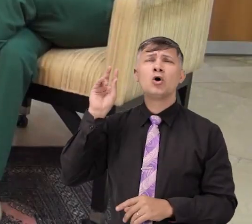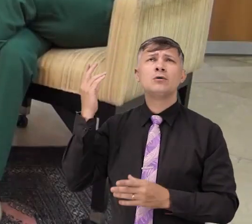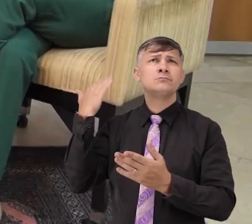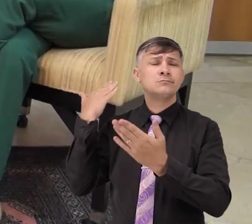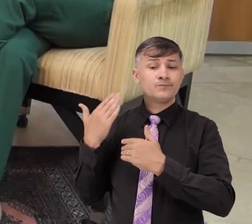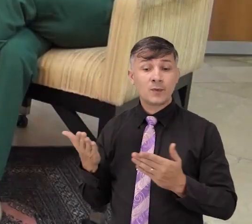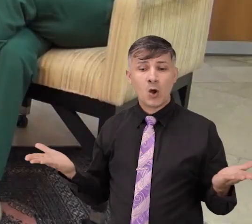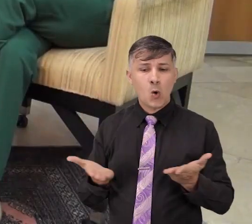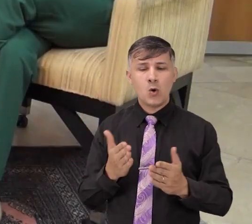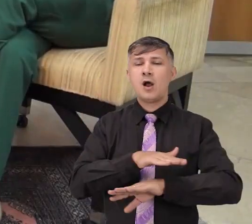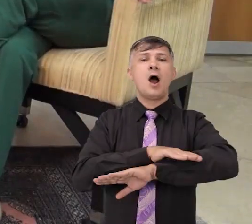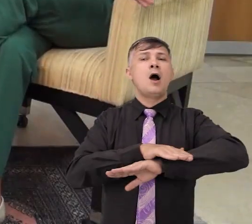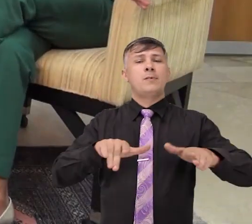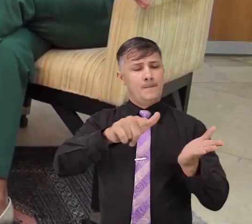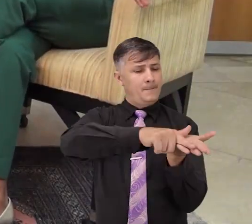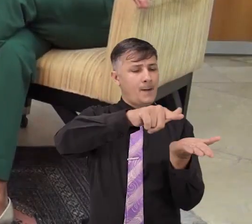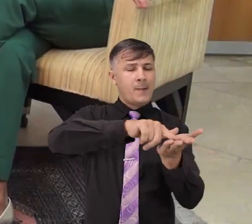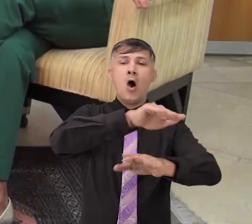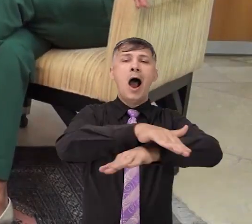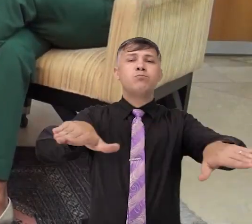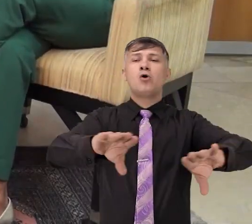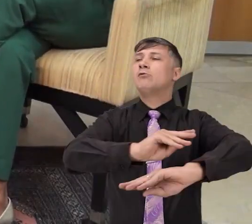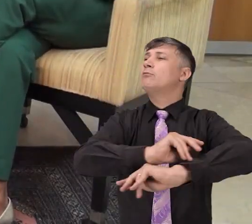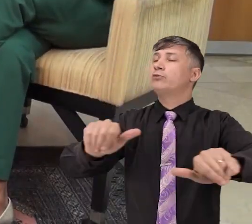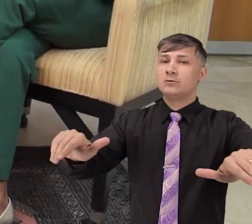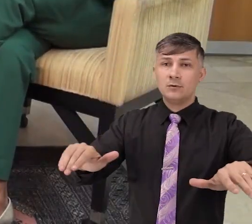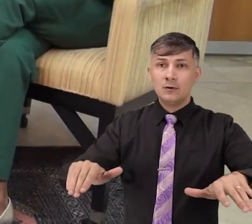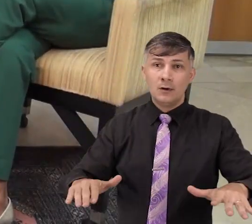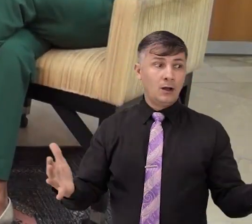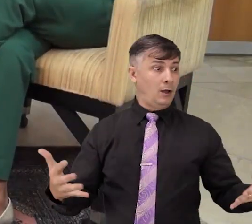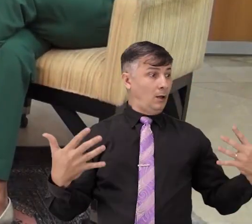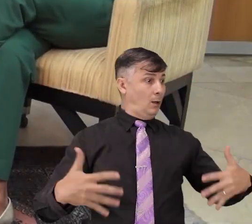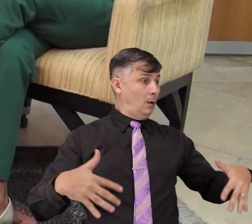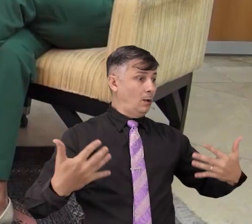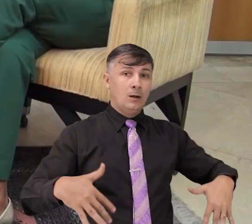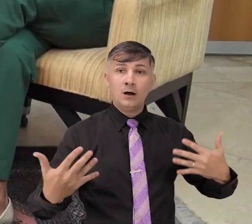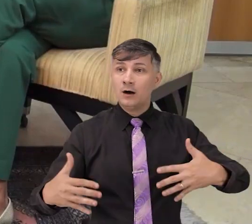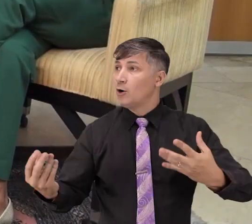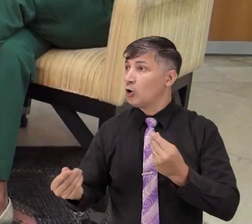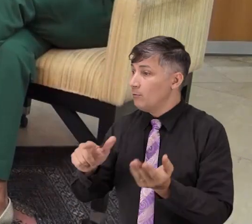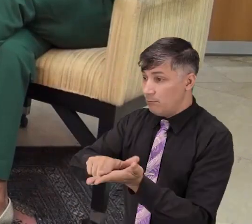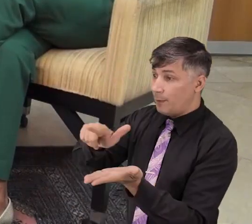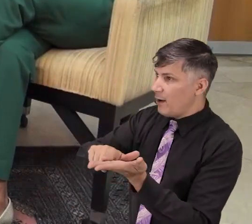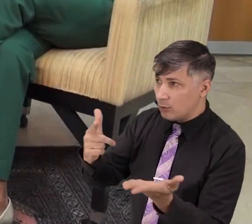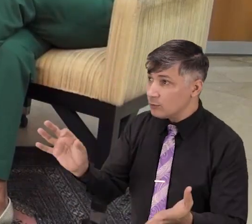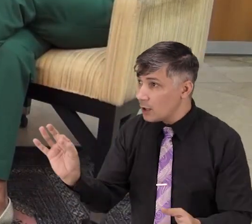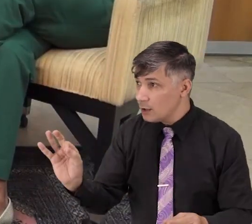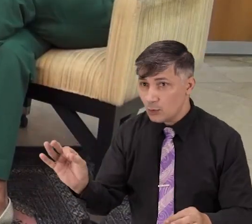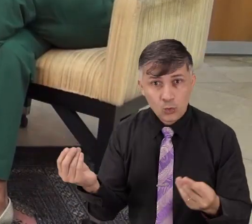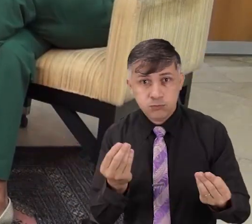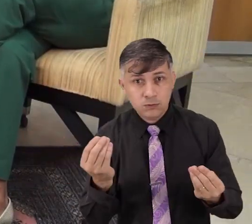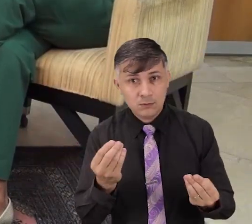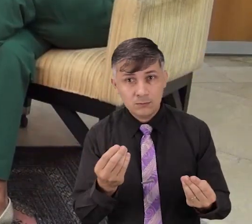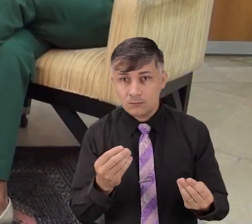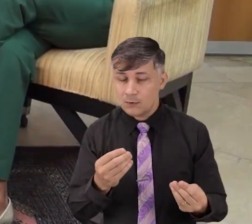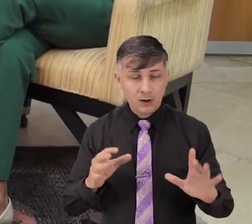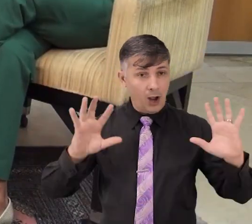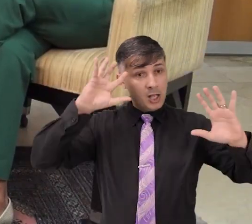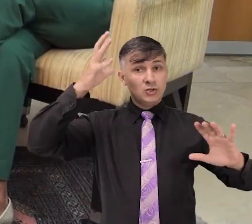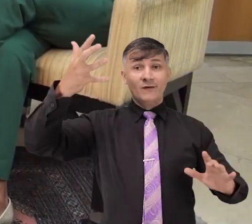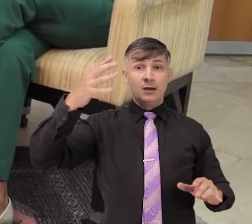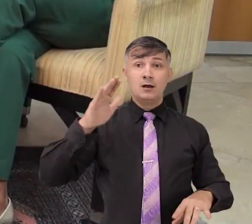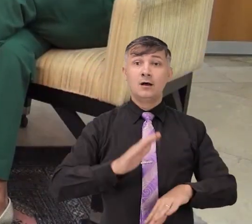acabou. Aí ficamos todos nós assim, acabou. Se vire. E toda hora programa,